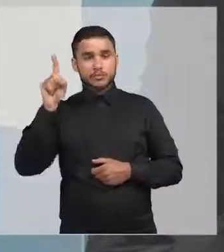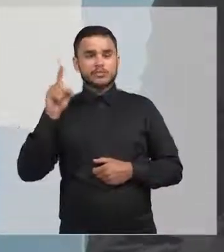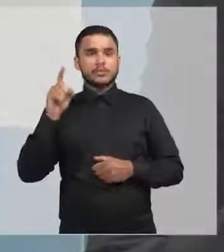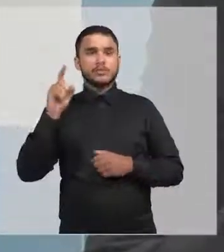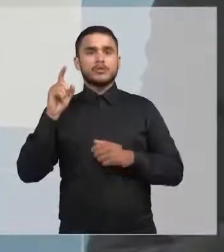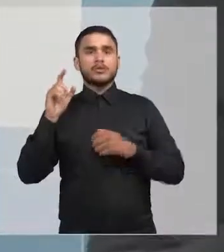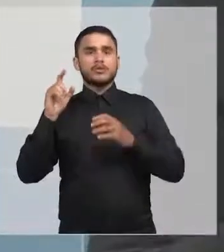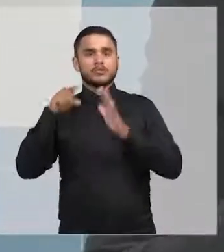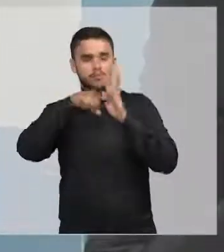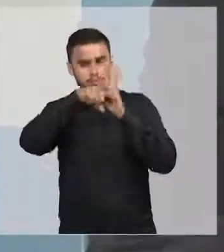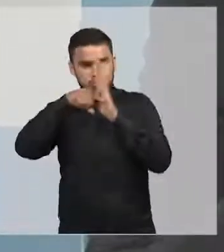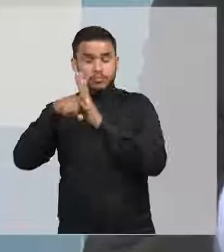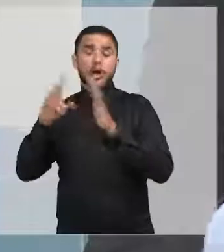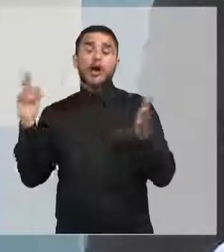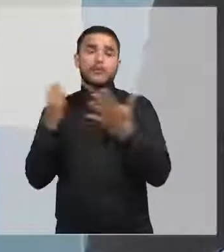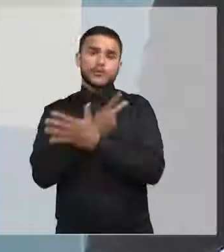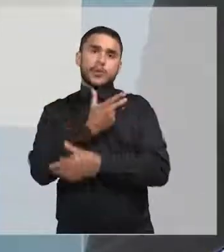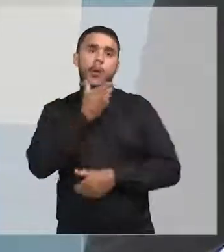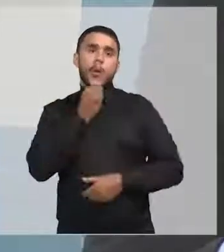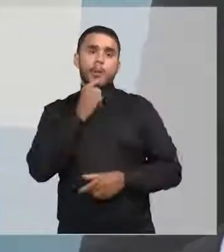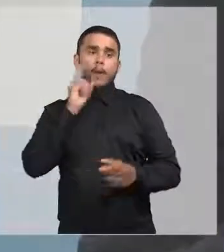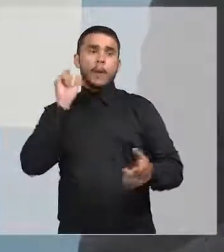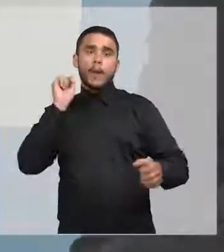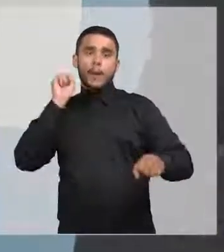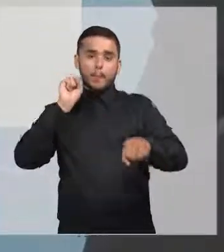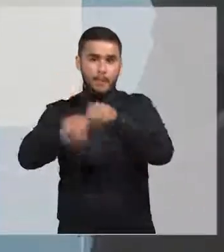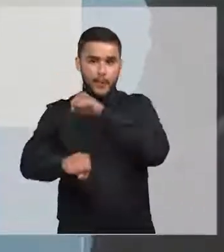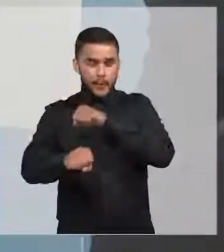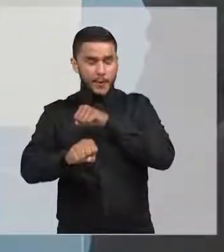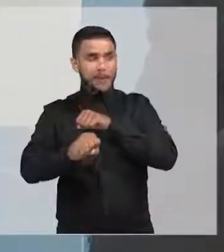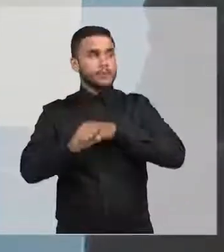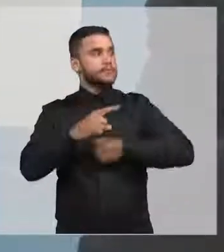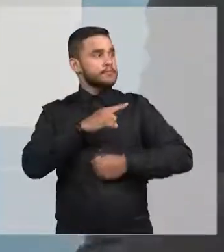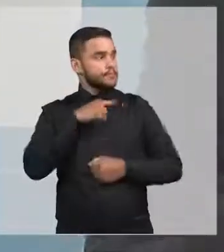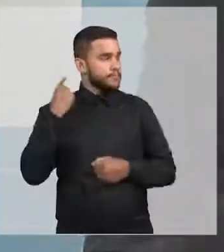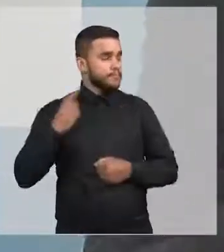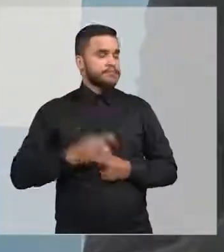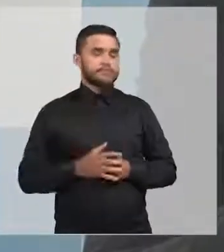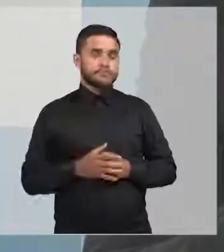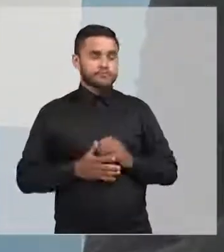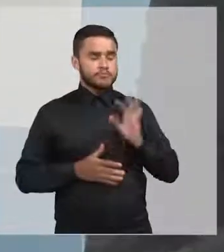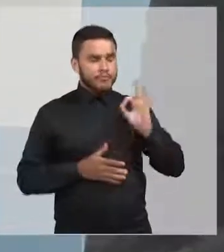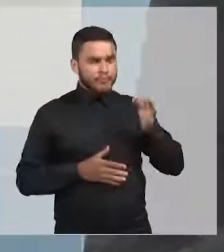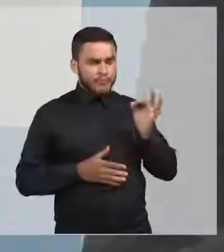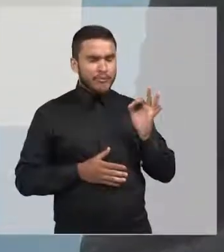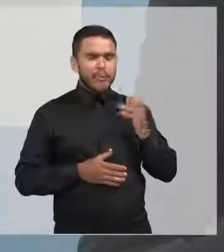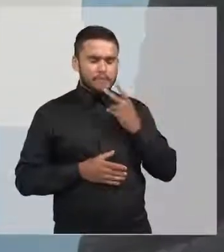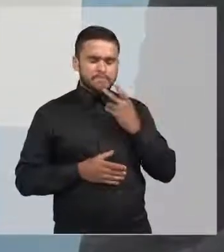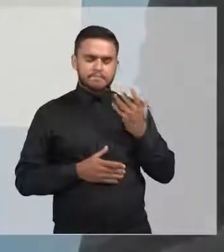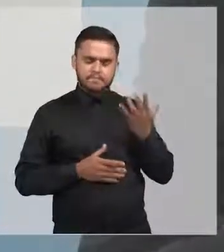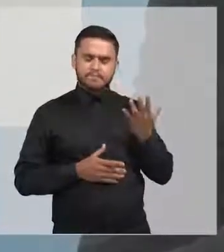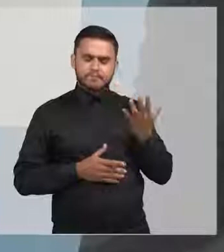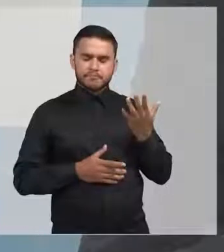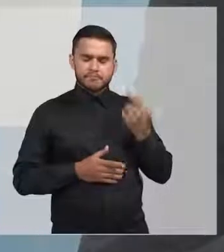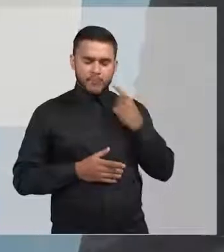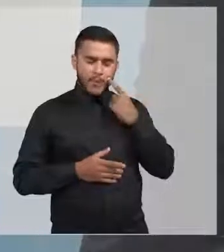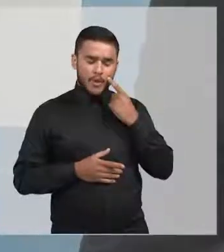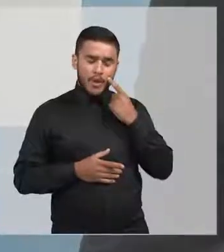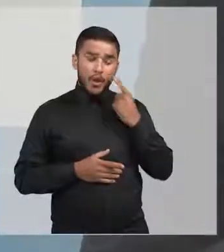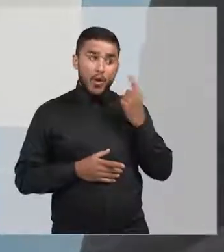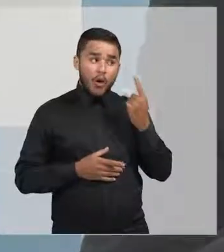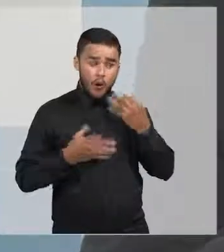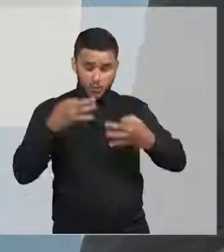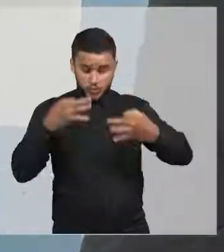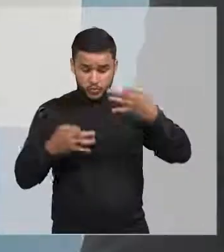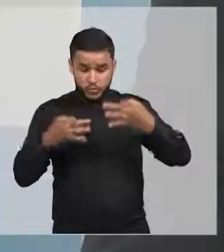por ter tirado o ex-presidente Lula da disputa presidencial. No Financial Times, do Reino Unido, o título do texto publicado